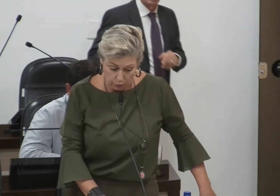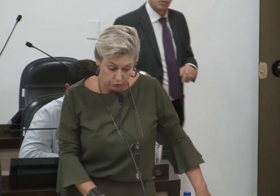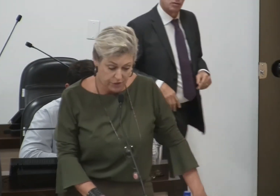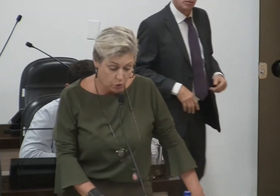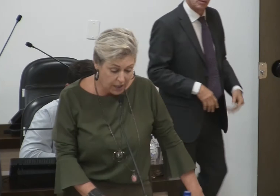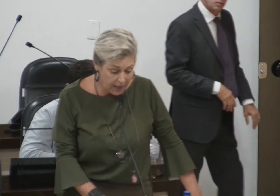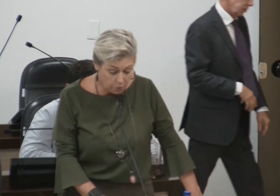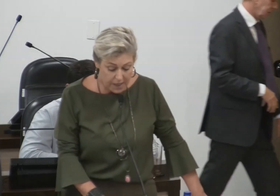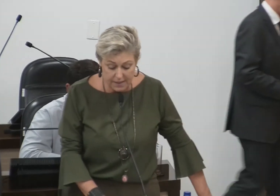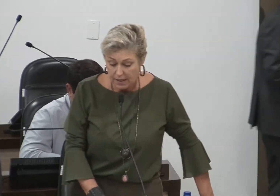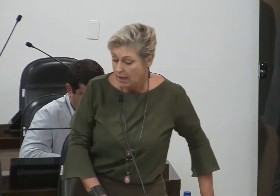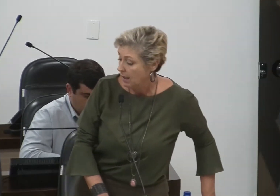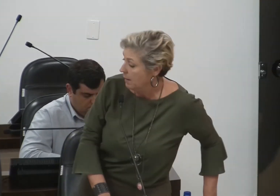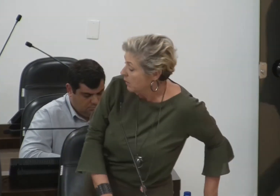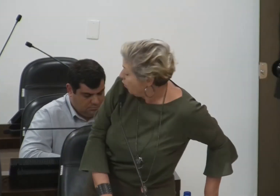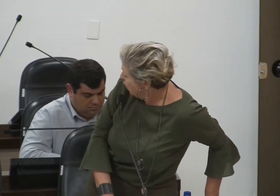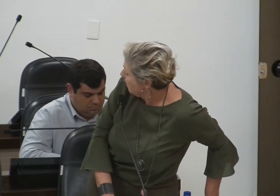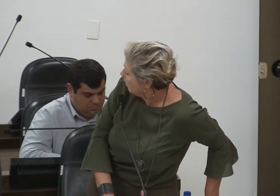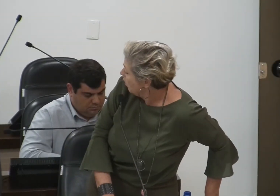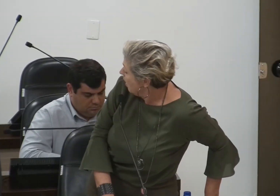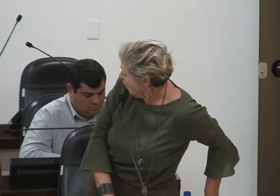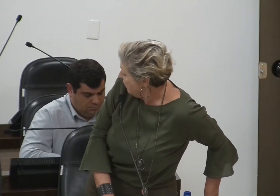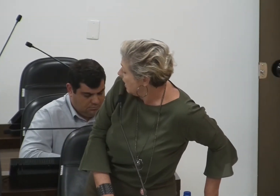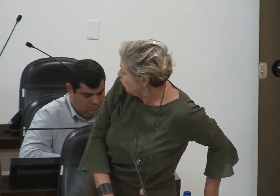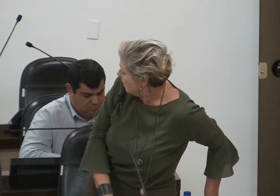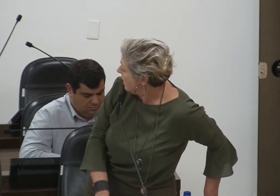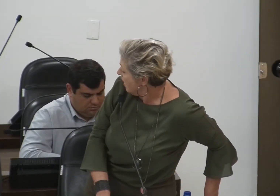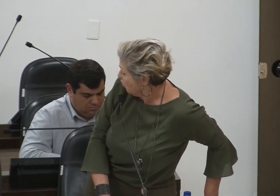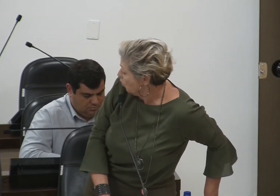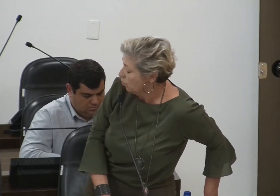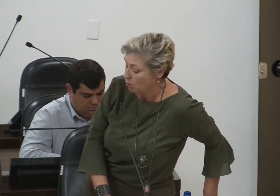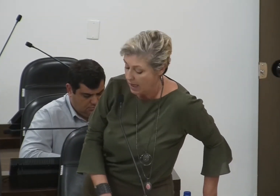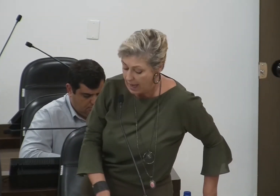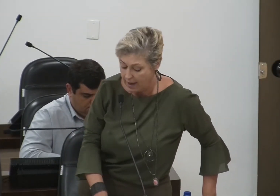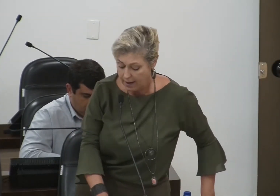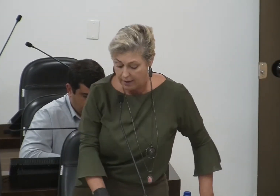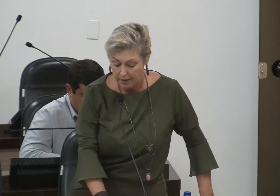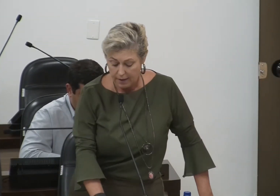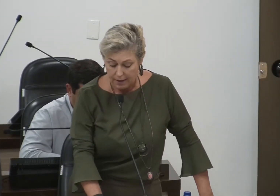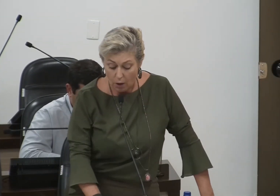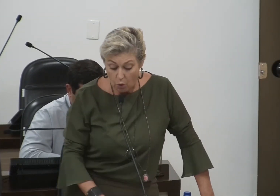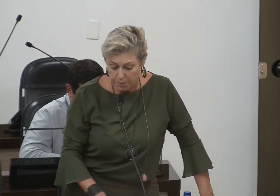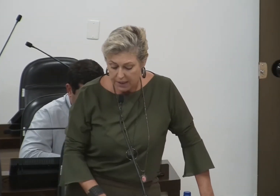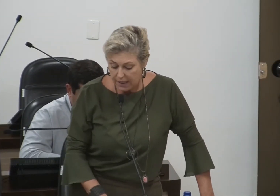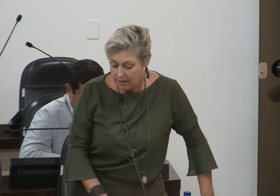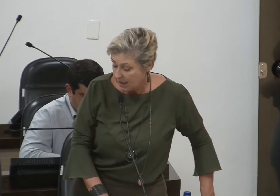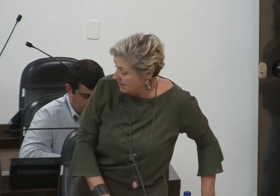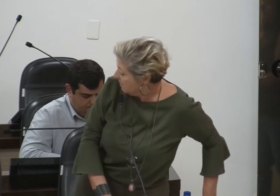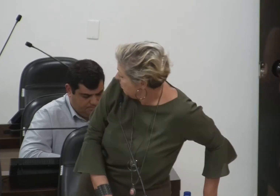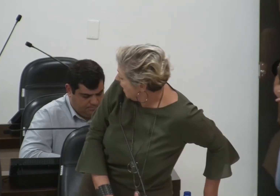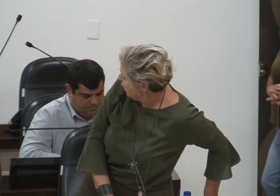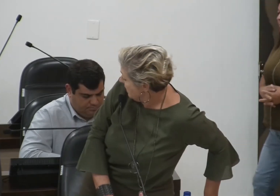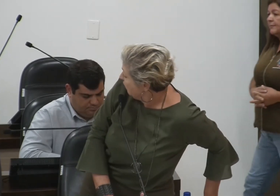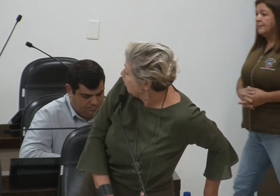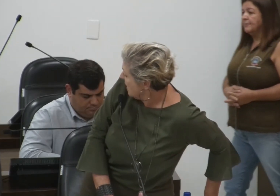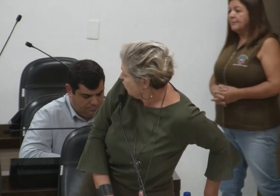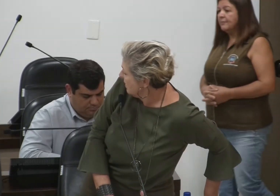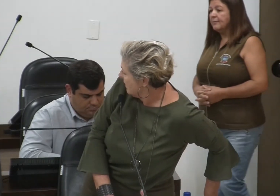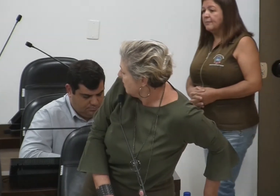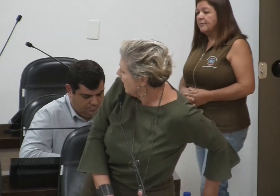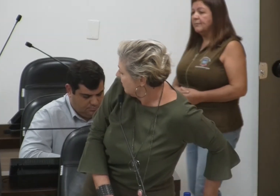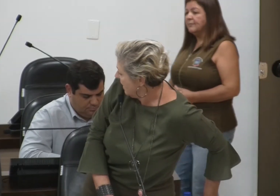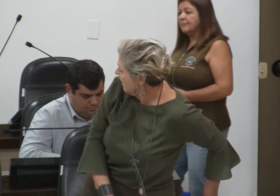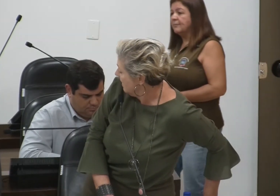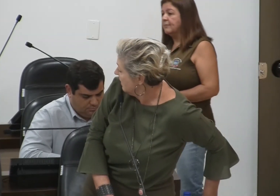um ponto vistoriado, mas me comprometo ao vereador, junto ao comitê, trazer maiores